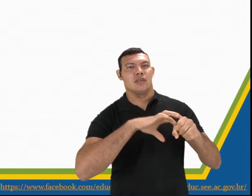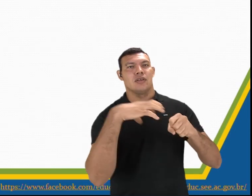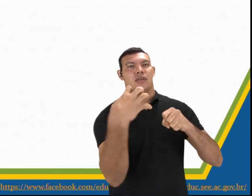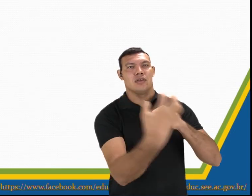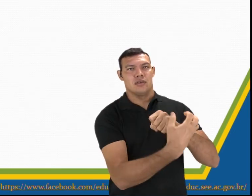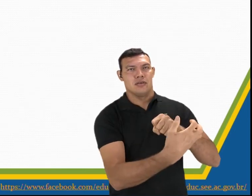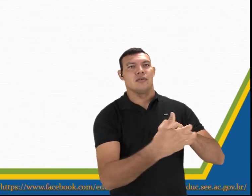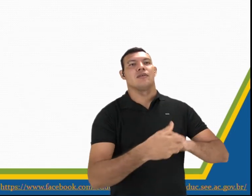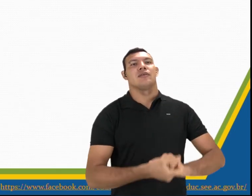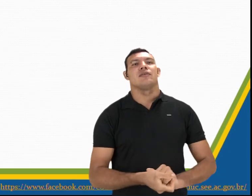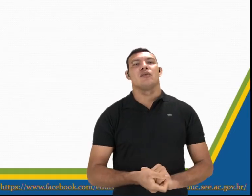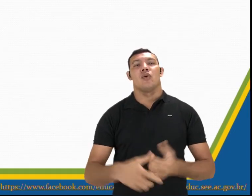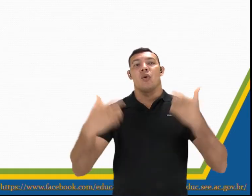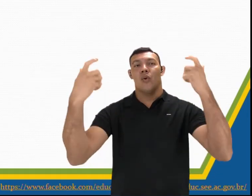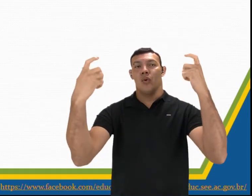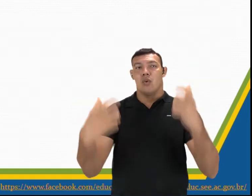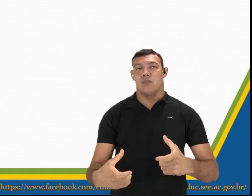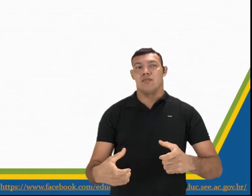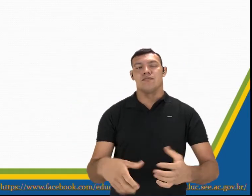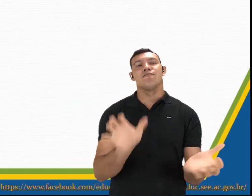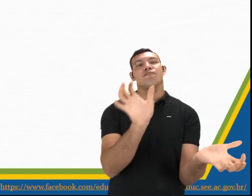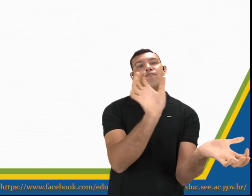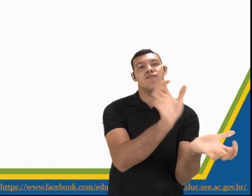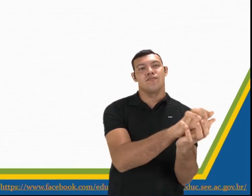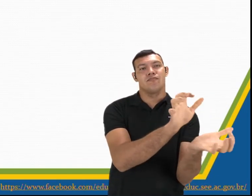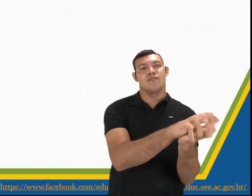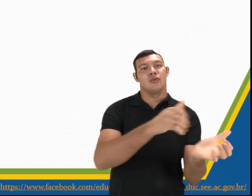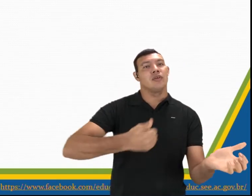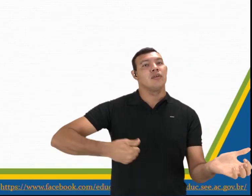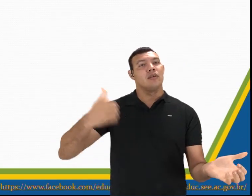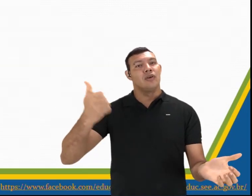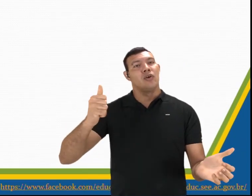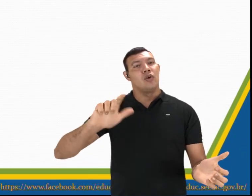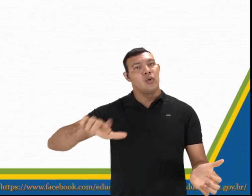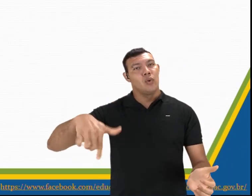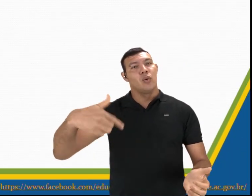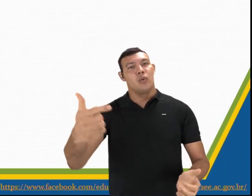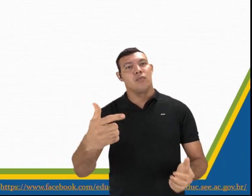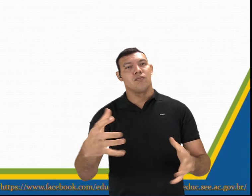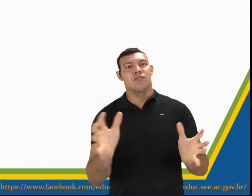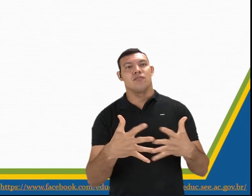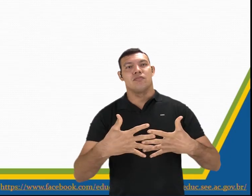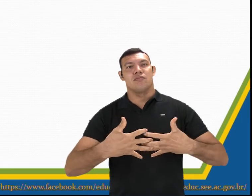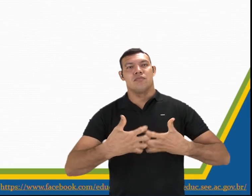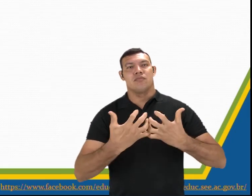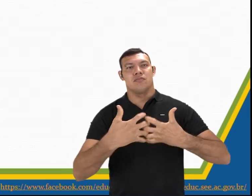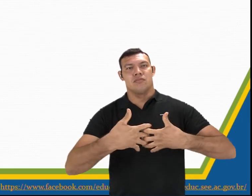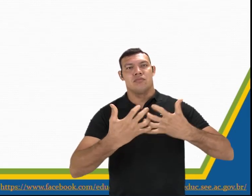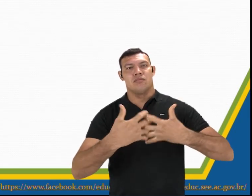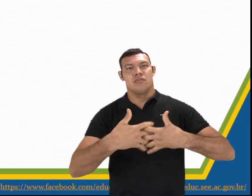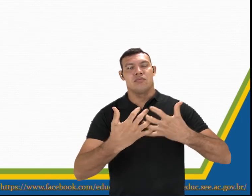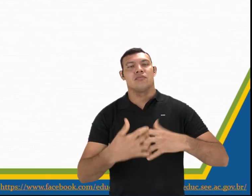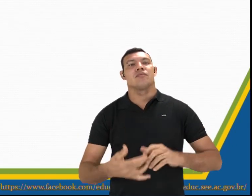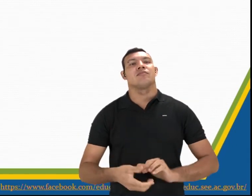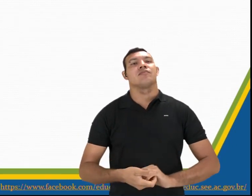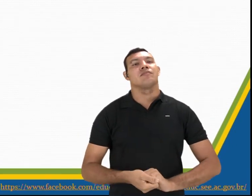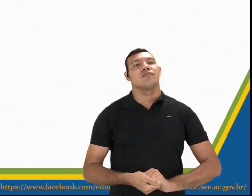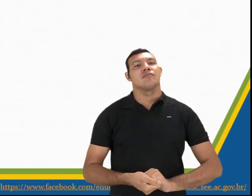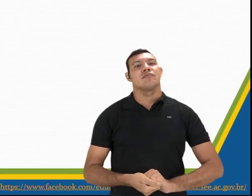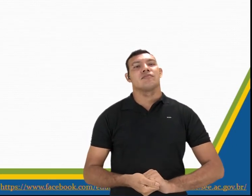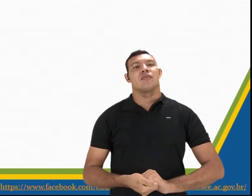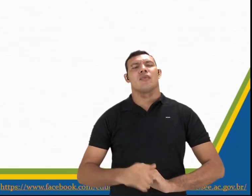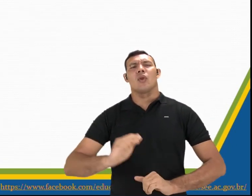A primeira notícia em Recife e a outra em Petrolina, sertão do estado.